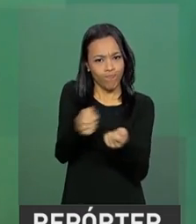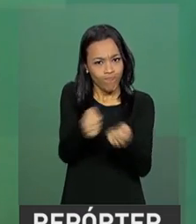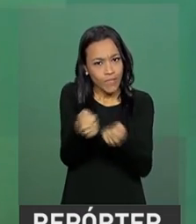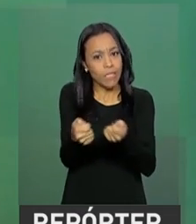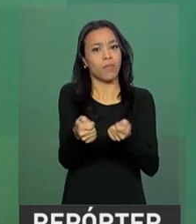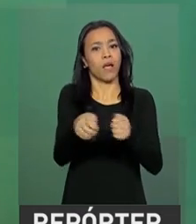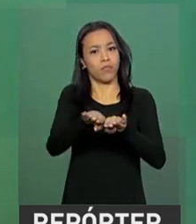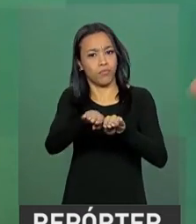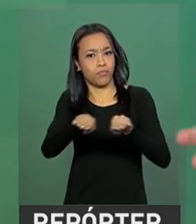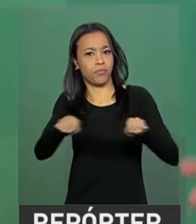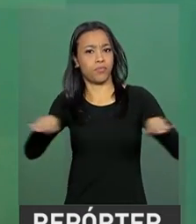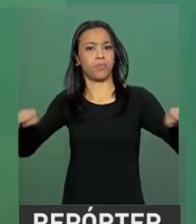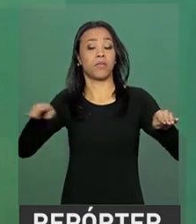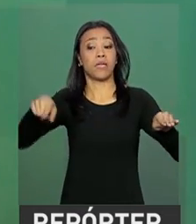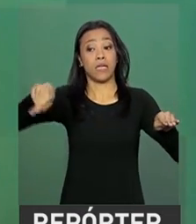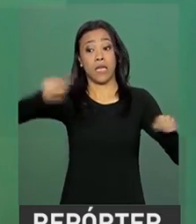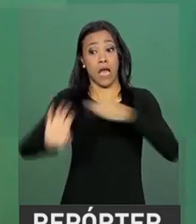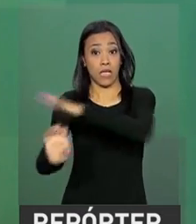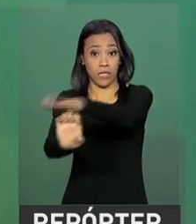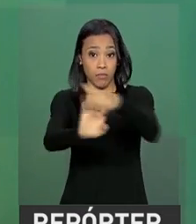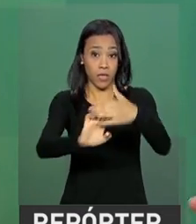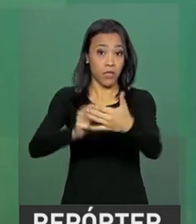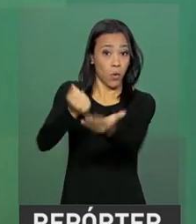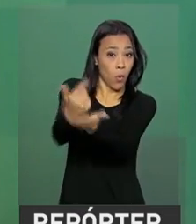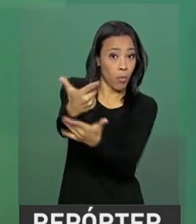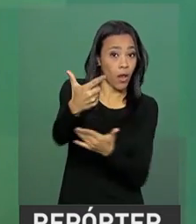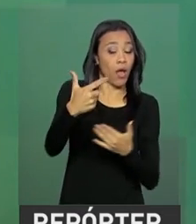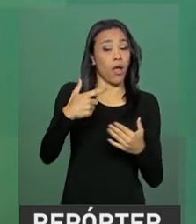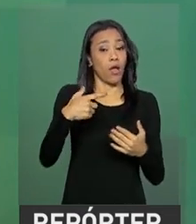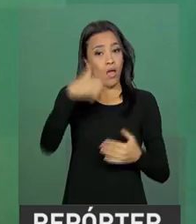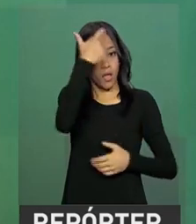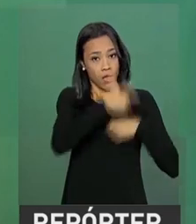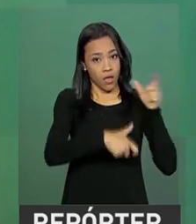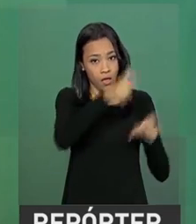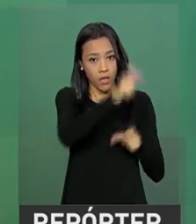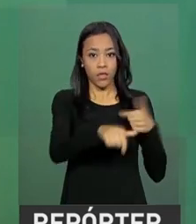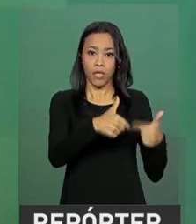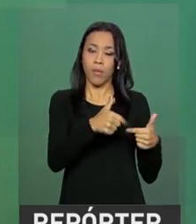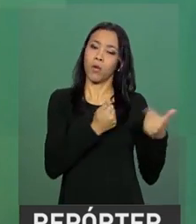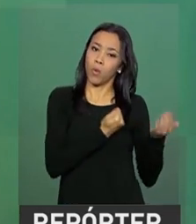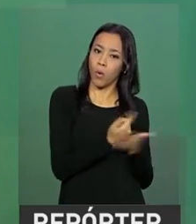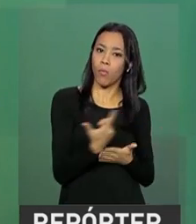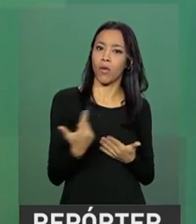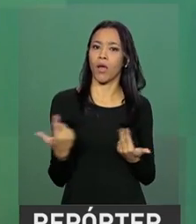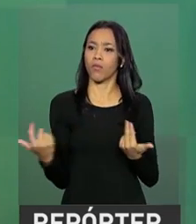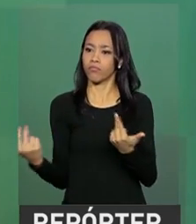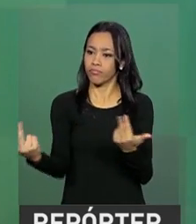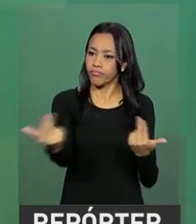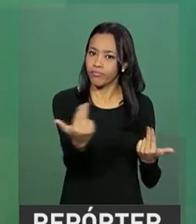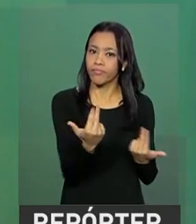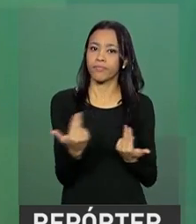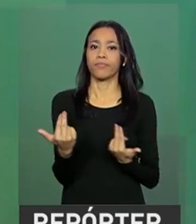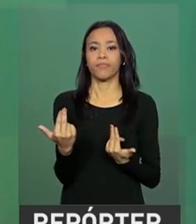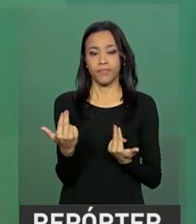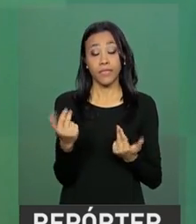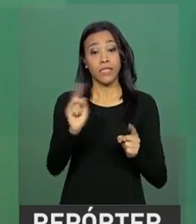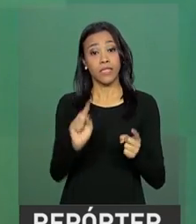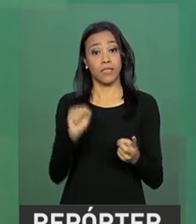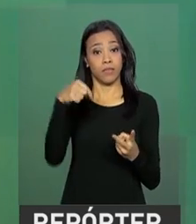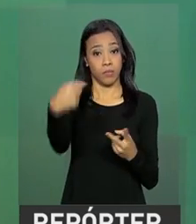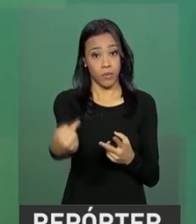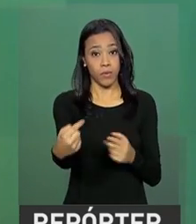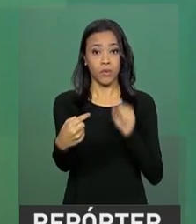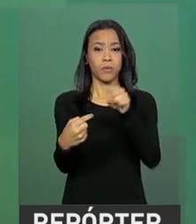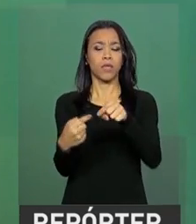compra às empresas e aos trabalhadores e aos consumidores em primeiro lugar em segundo